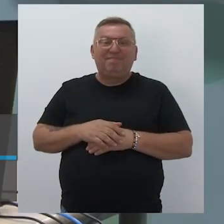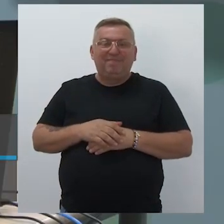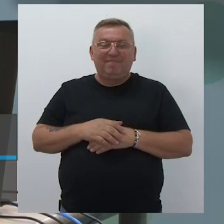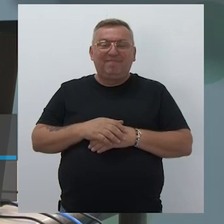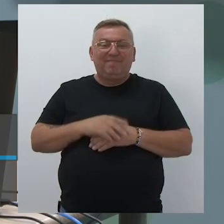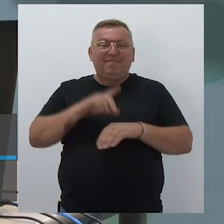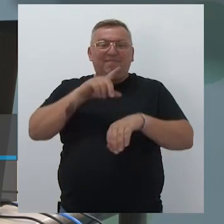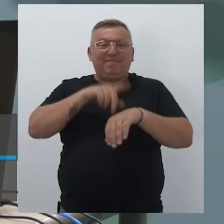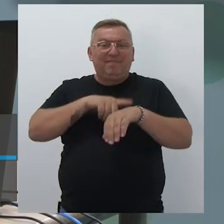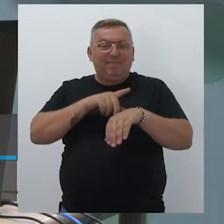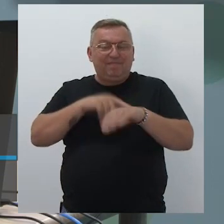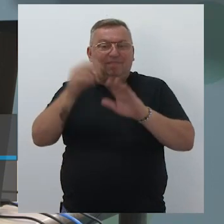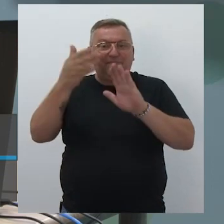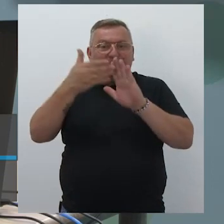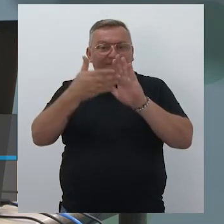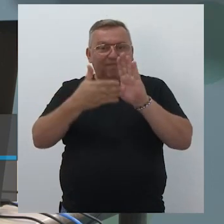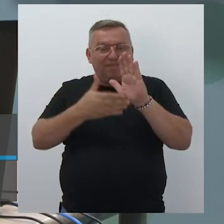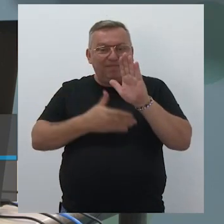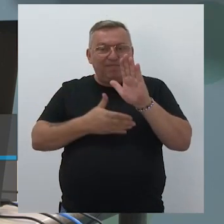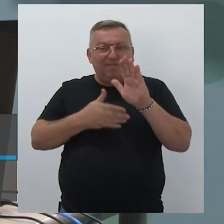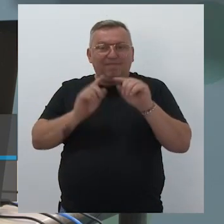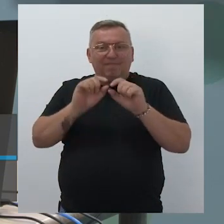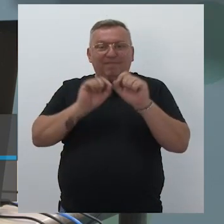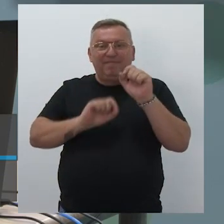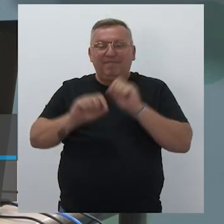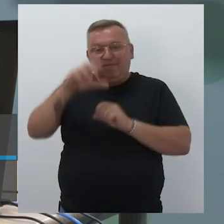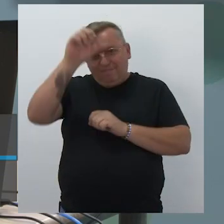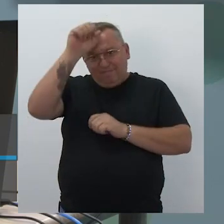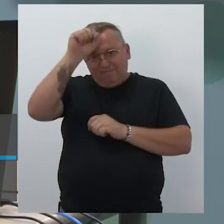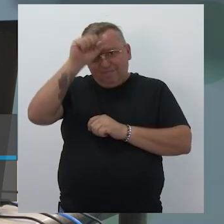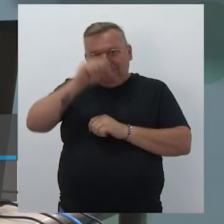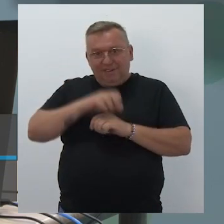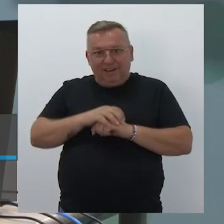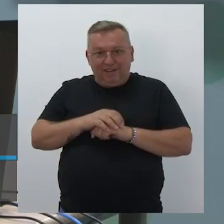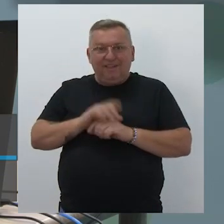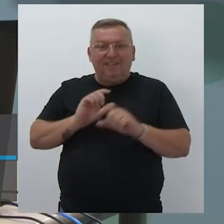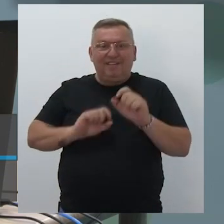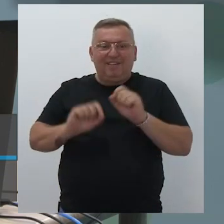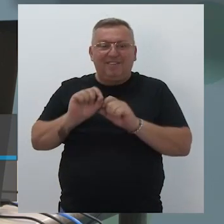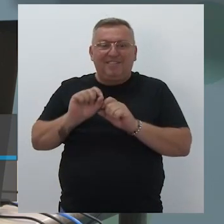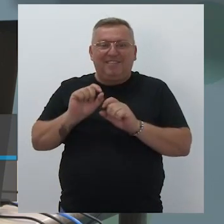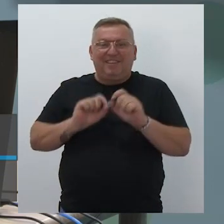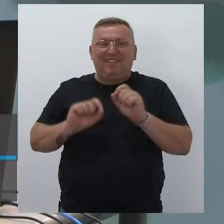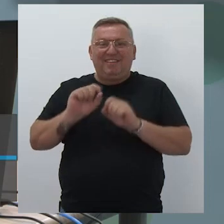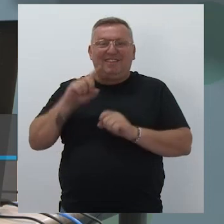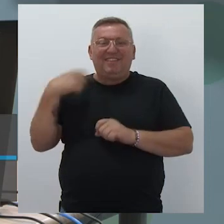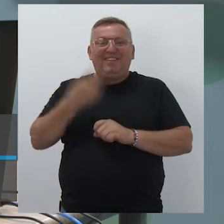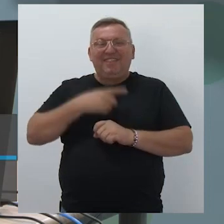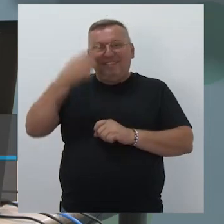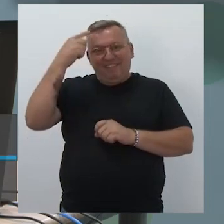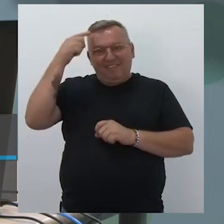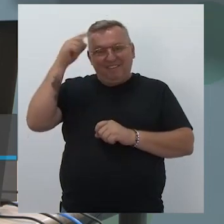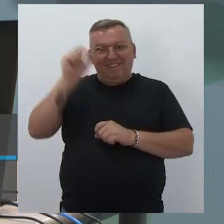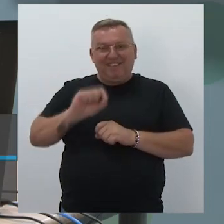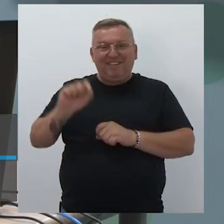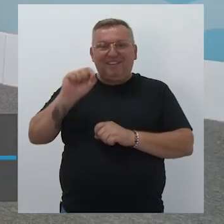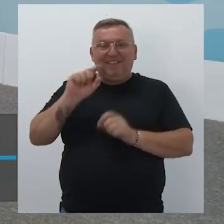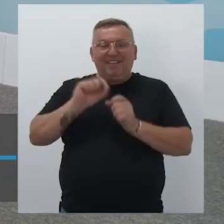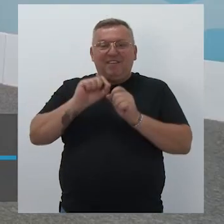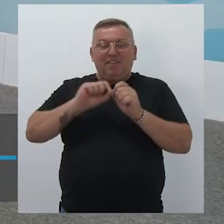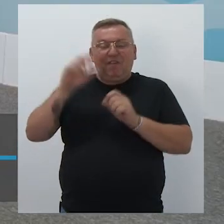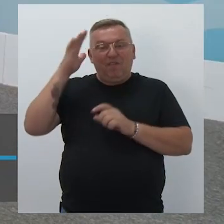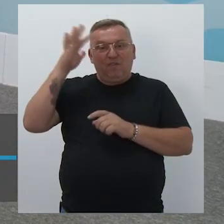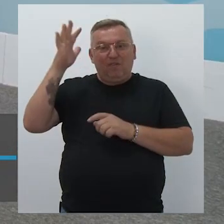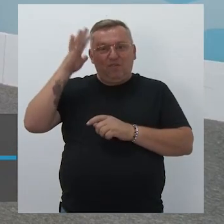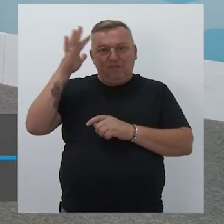gente planejar, né, uma situação de aprendizagem, né? Muitas vezes nós imaginamos assim: ah, esse aqui é o tema da filosofia,